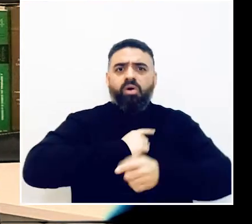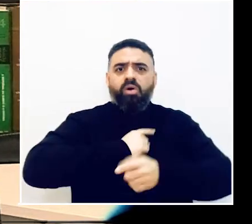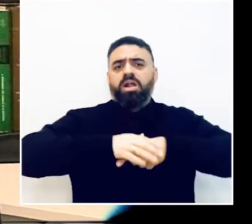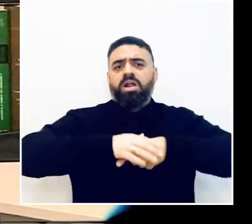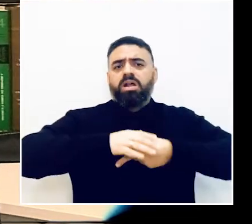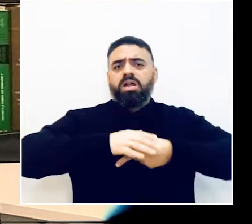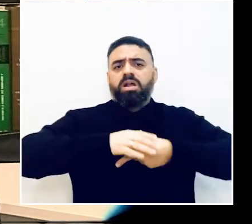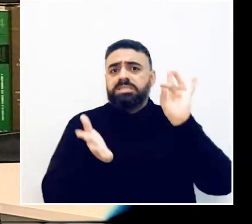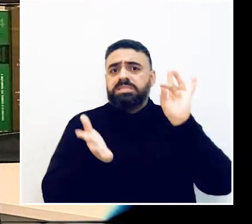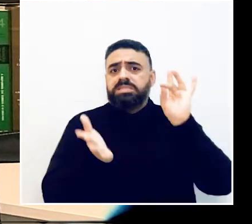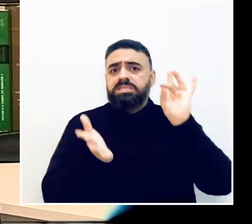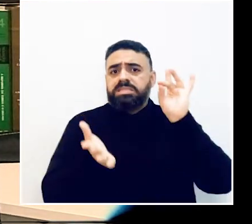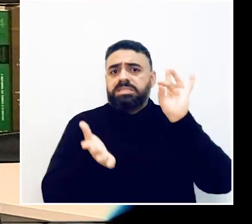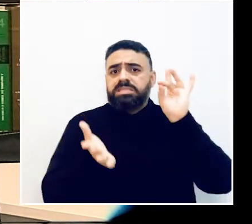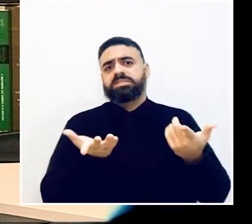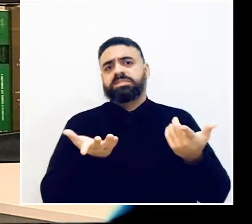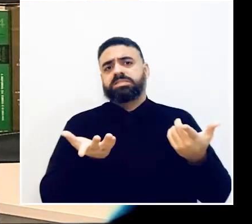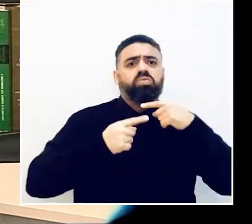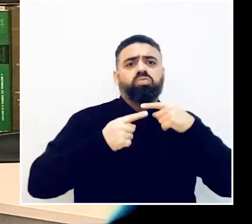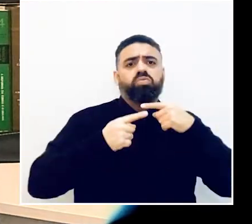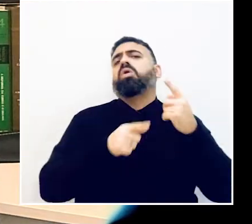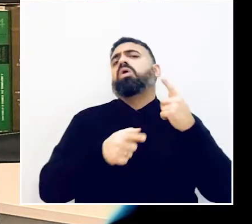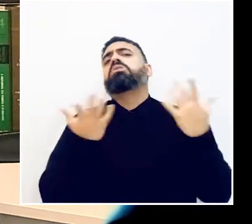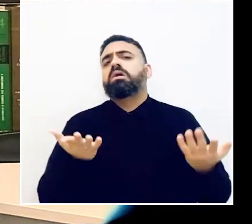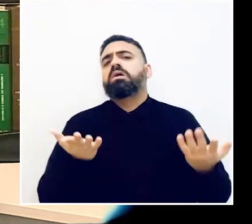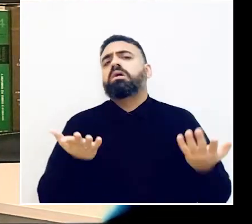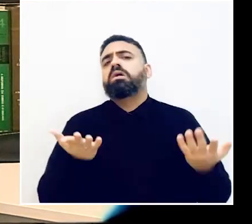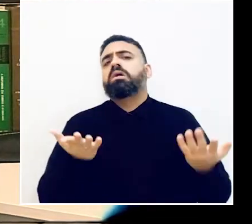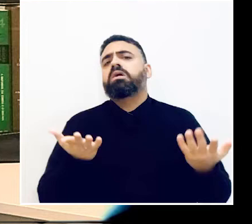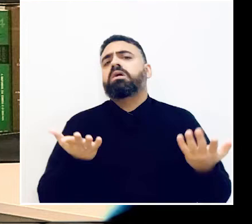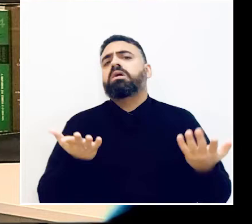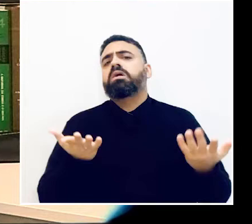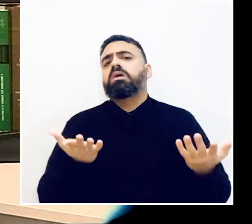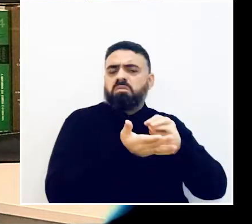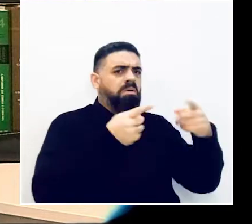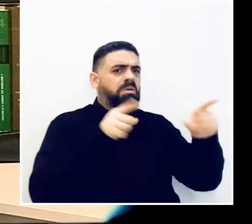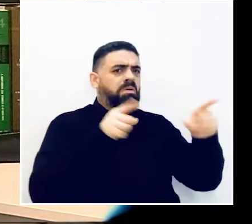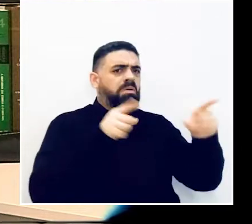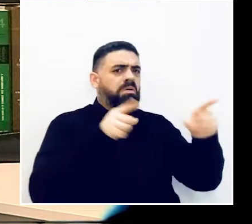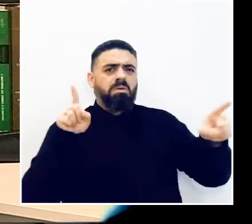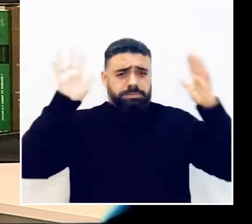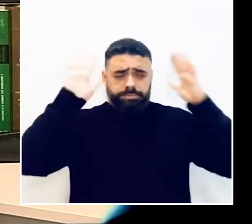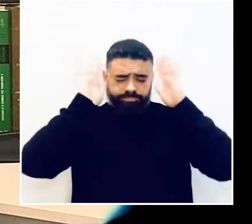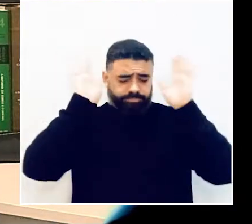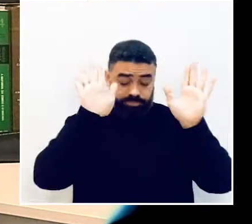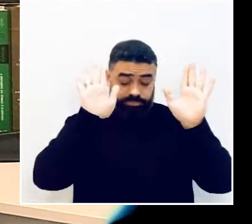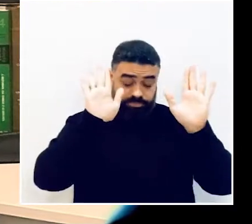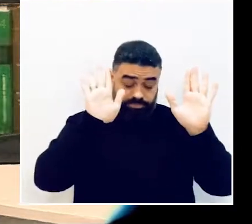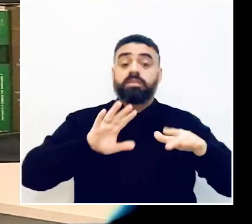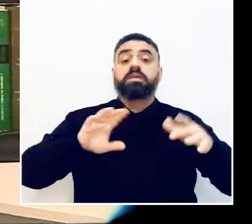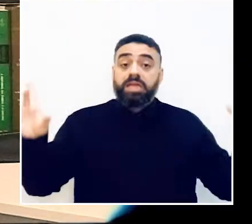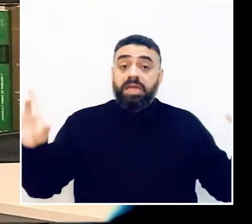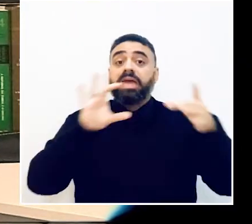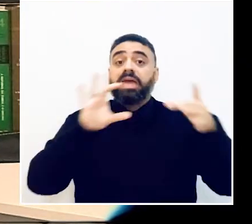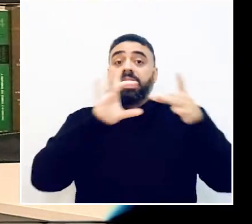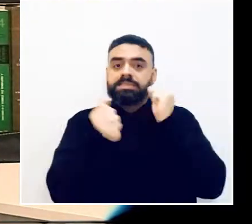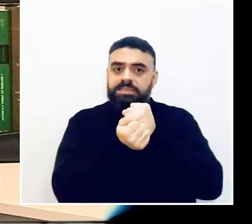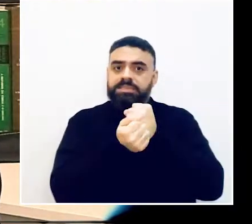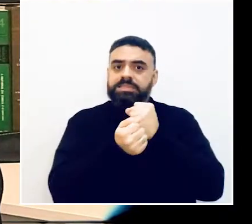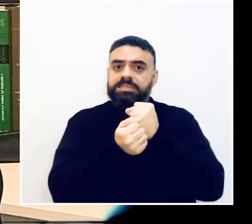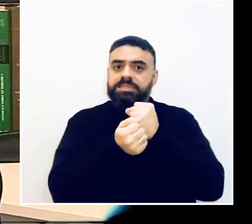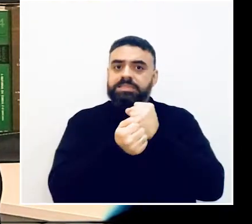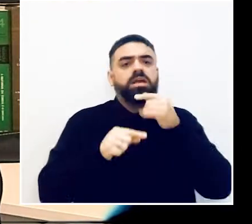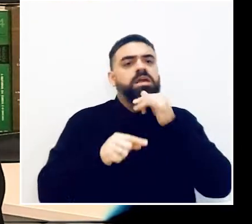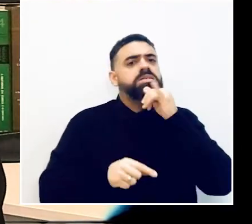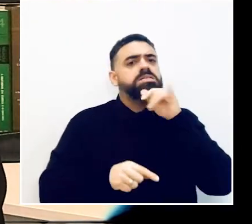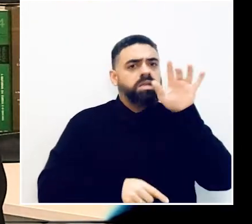presente, de uma intenção amorosa ali presente. Eu não concordo com isso. Não concordo por quê? Eu vou usar uma figura do jazz